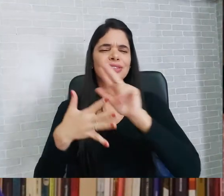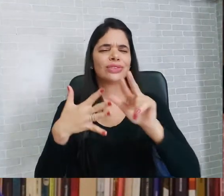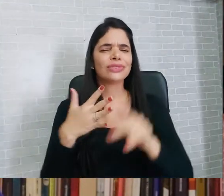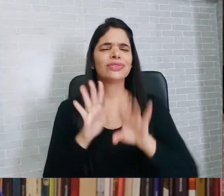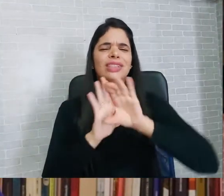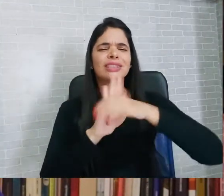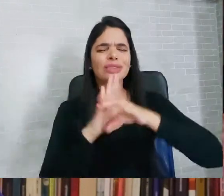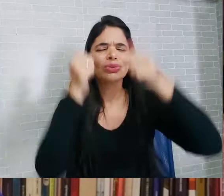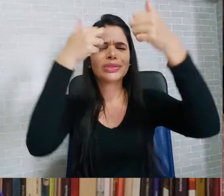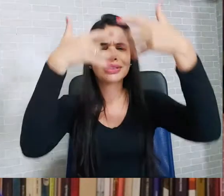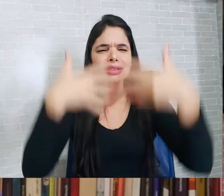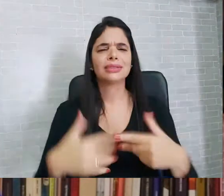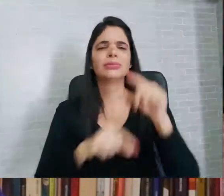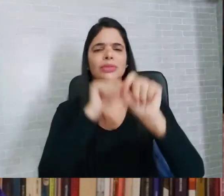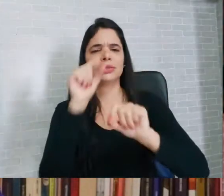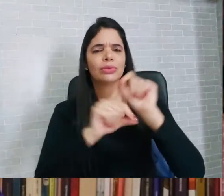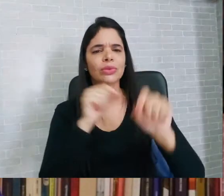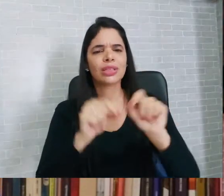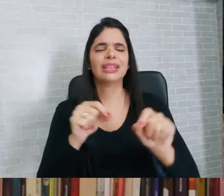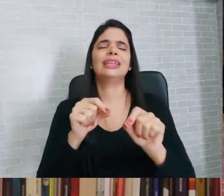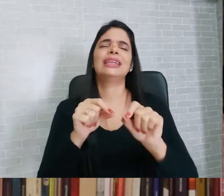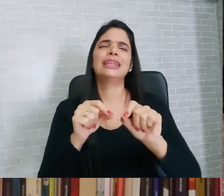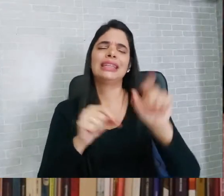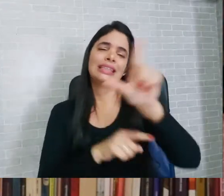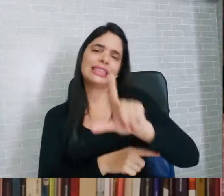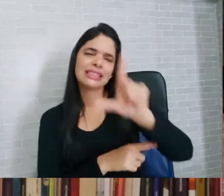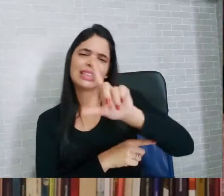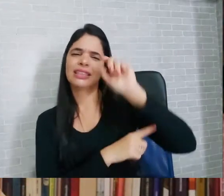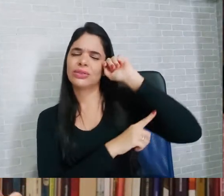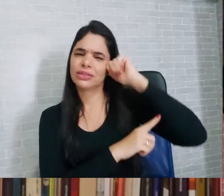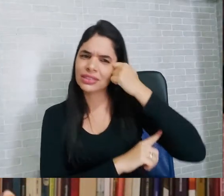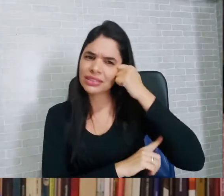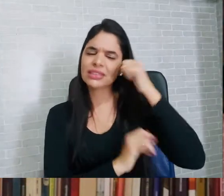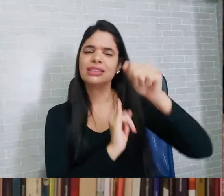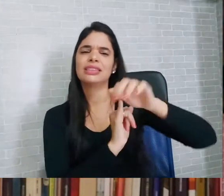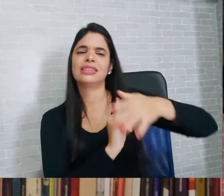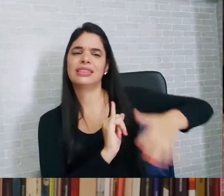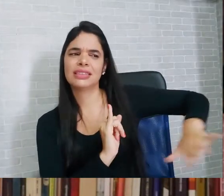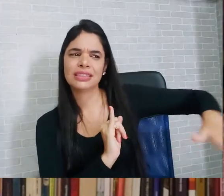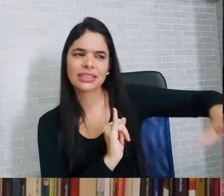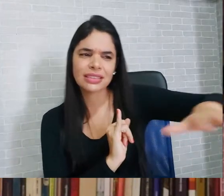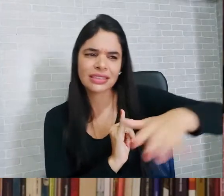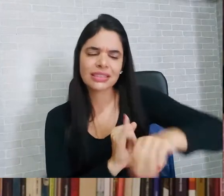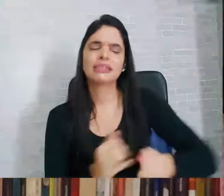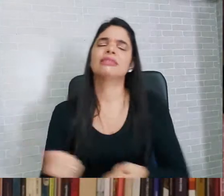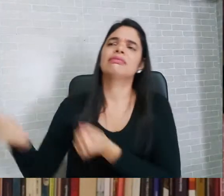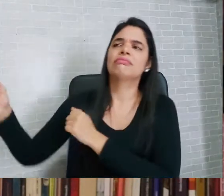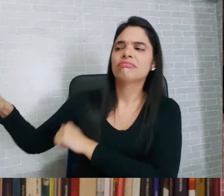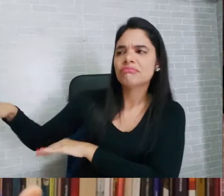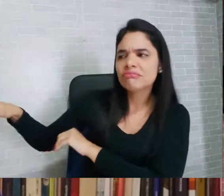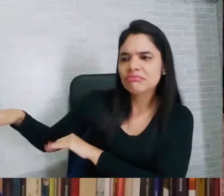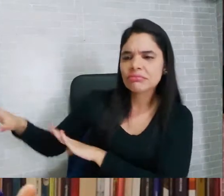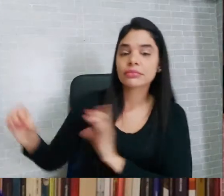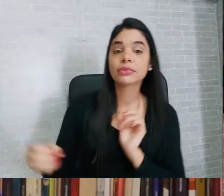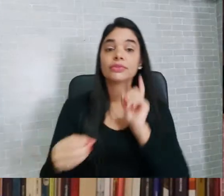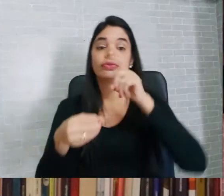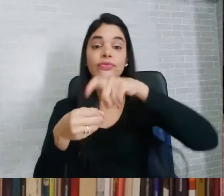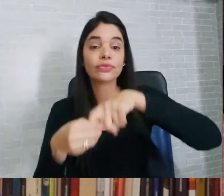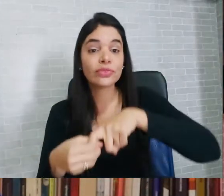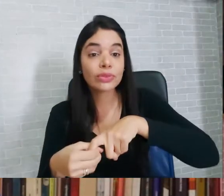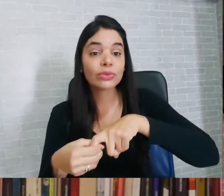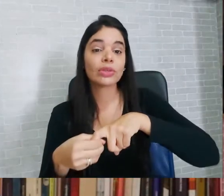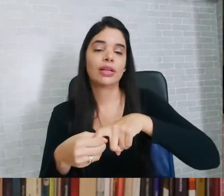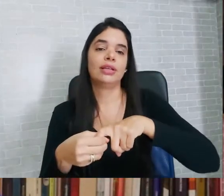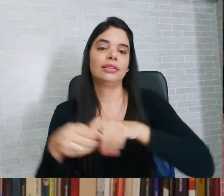antologias antilho-guianenses ou de literatura negra, em que nós temos uma parte da literatura negra vinculada